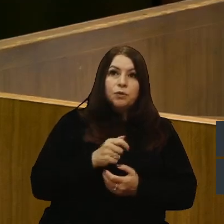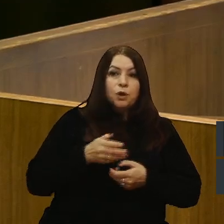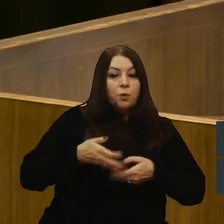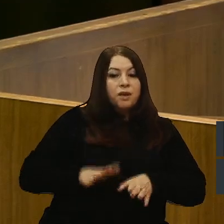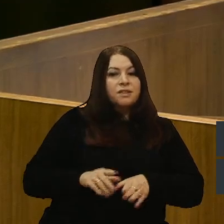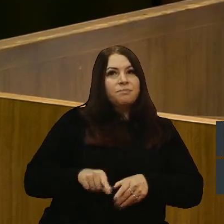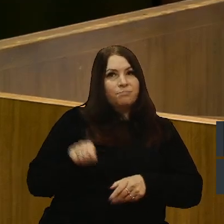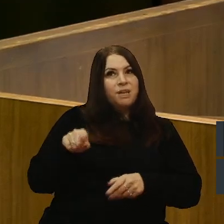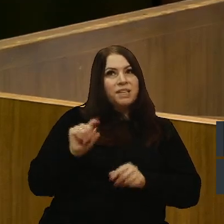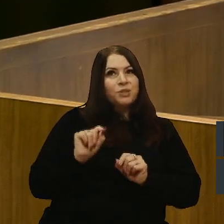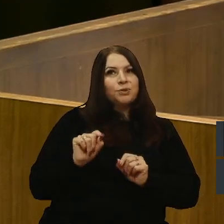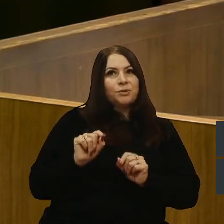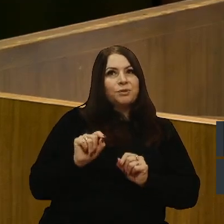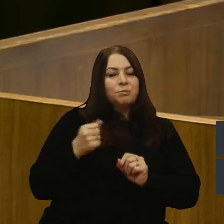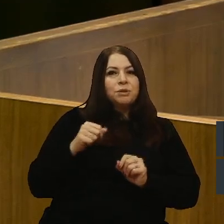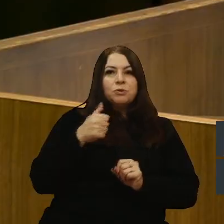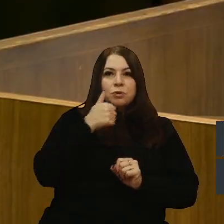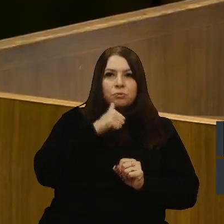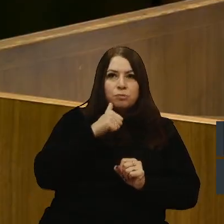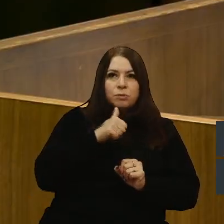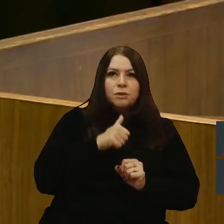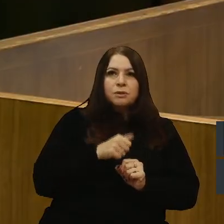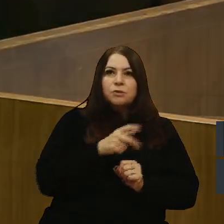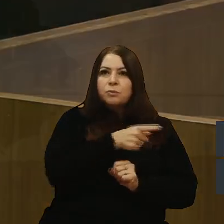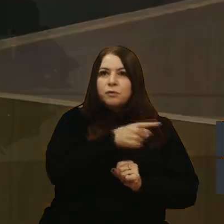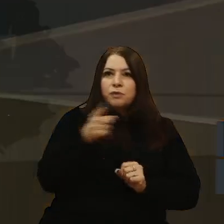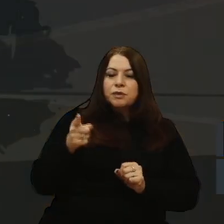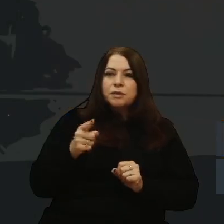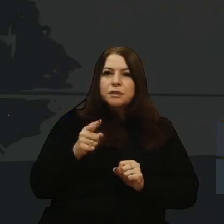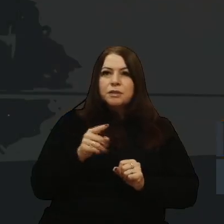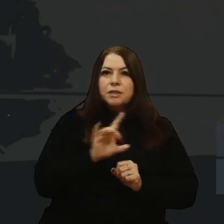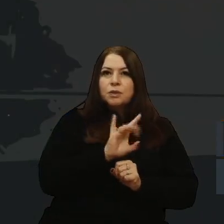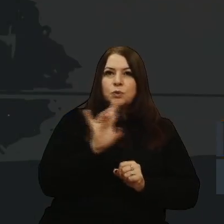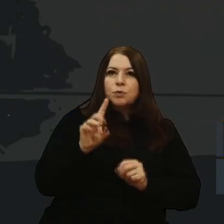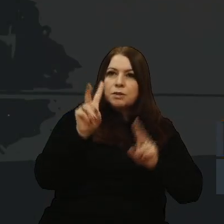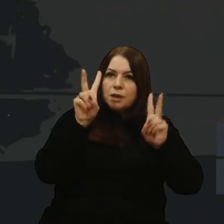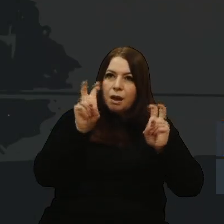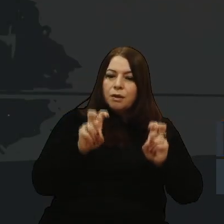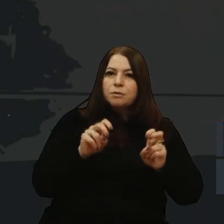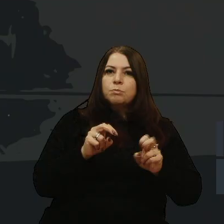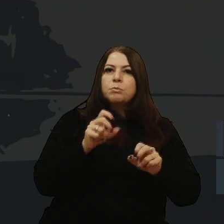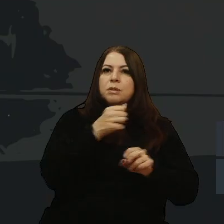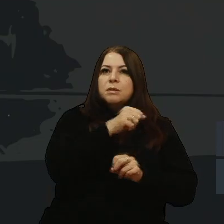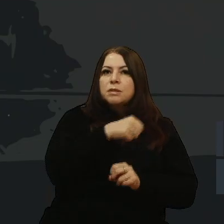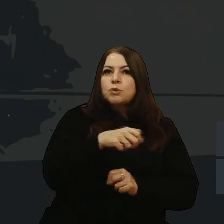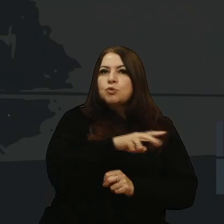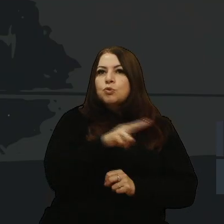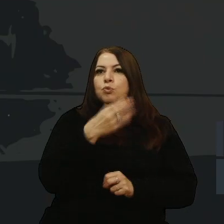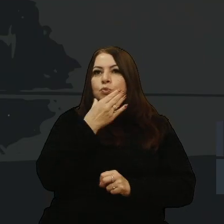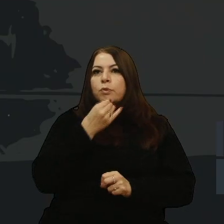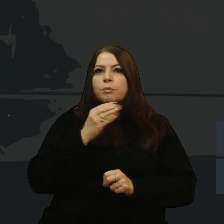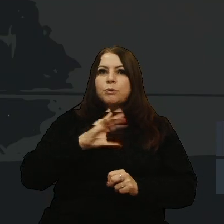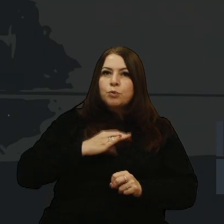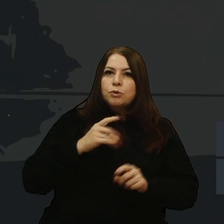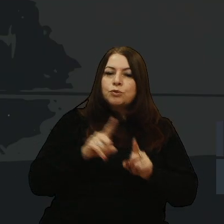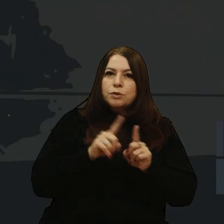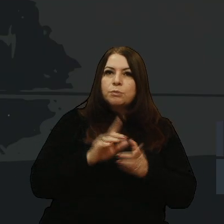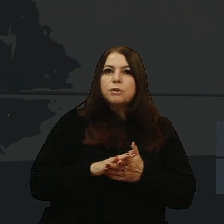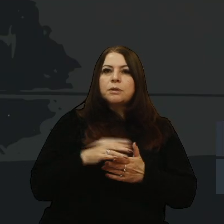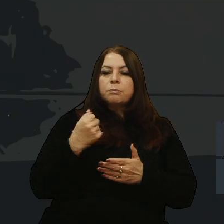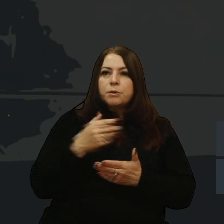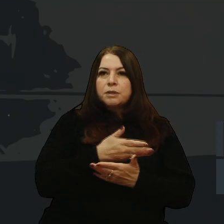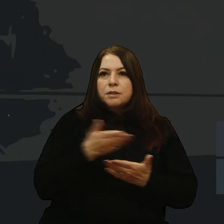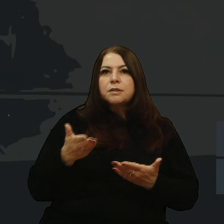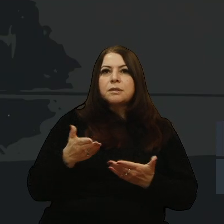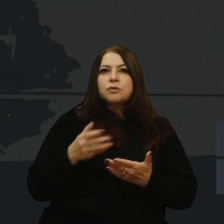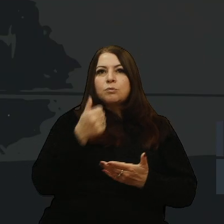isso. Precisam de mulheres como vocês, cada uma das suas causas, precisam de homens como vocês, corajosos, e também